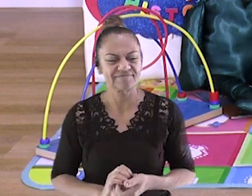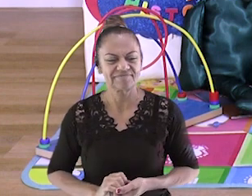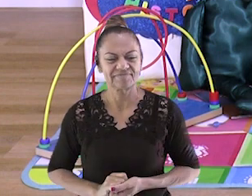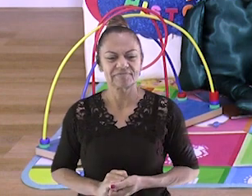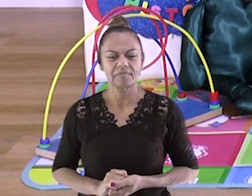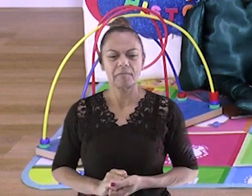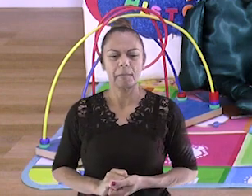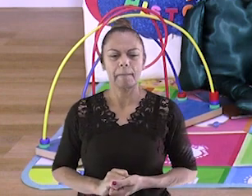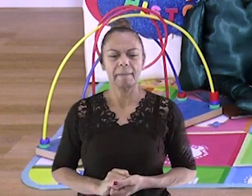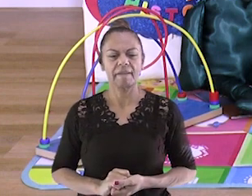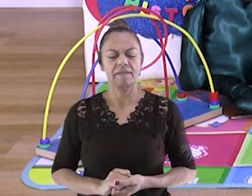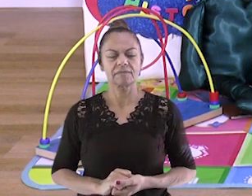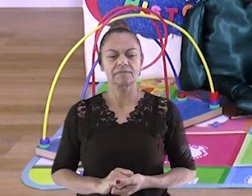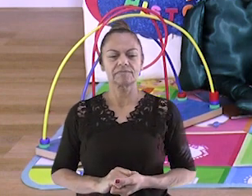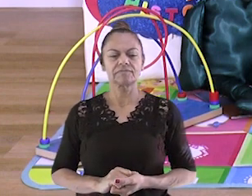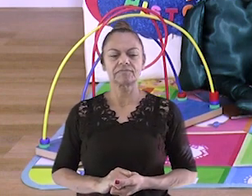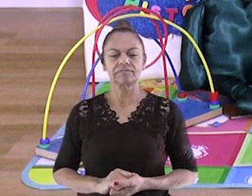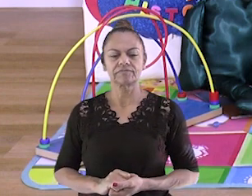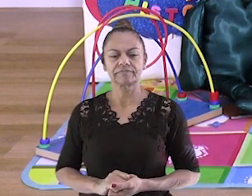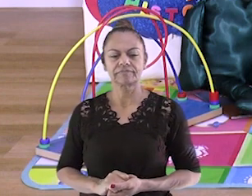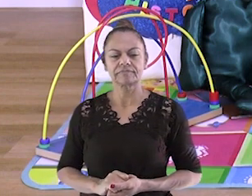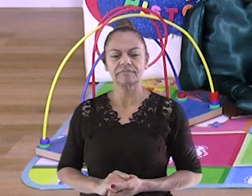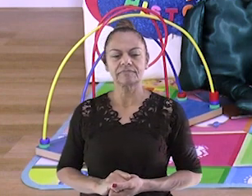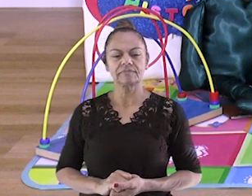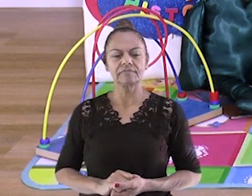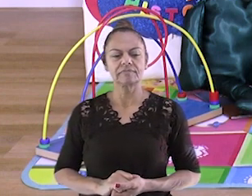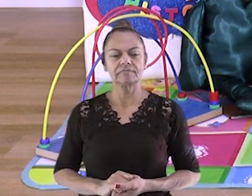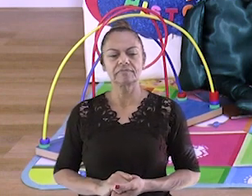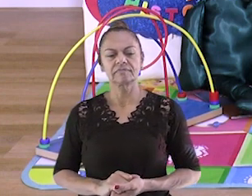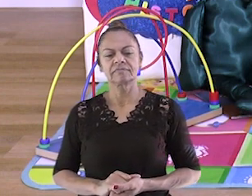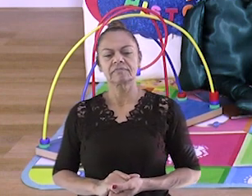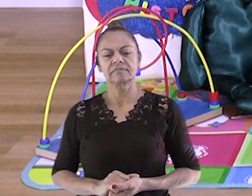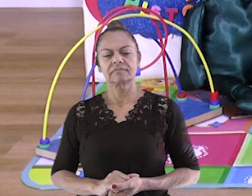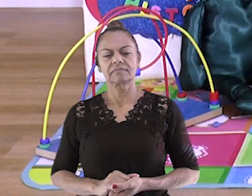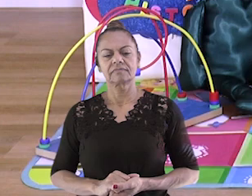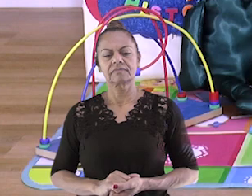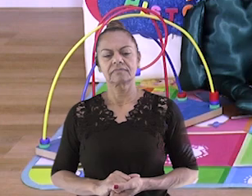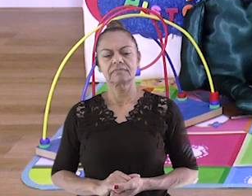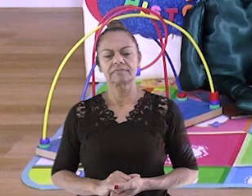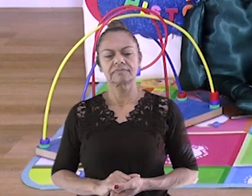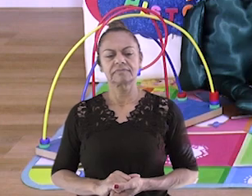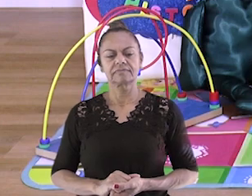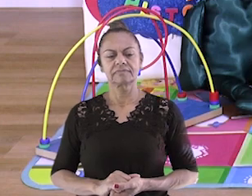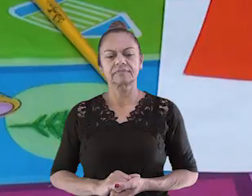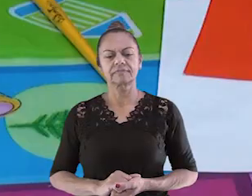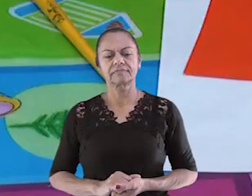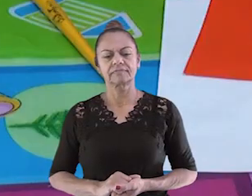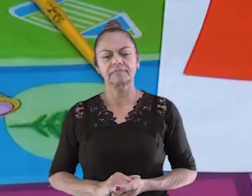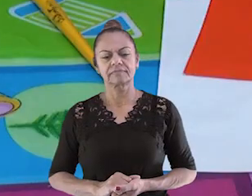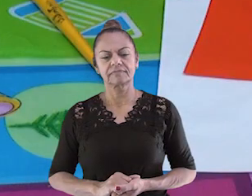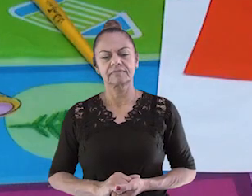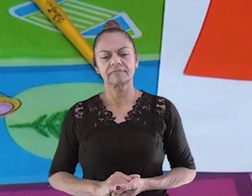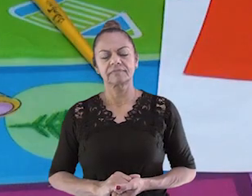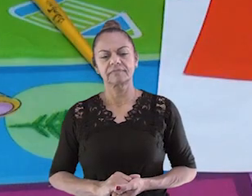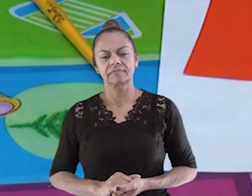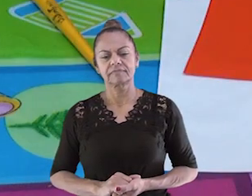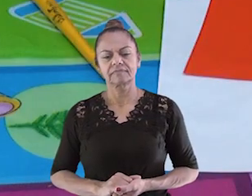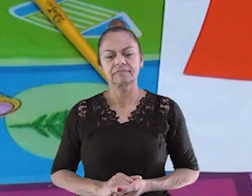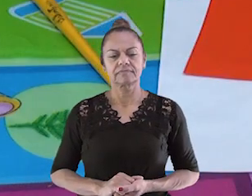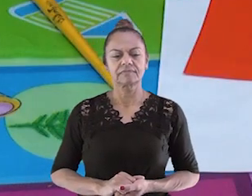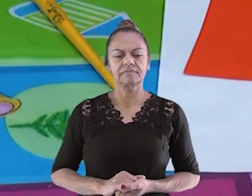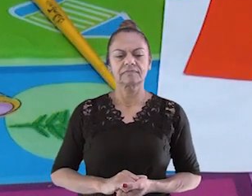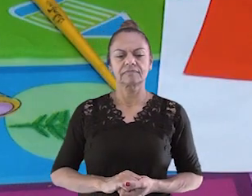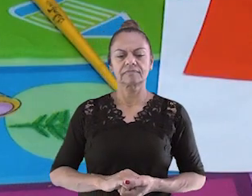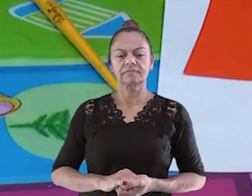hein? Entendido? Combinado? Você vai pegar a tesoura e vai